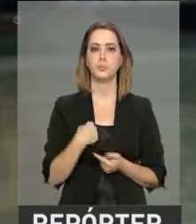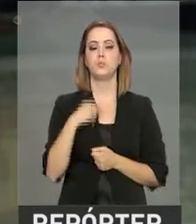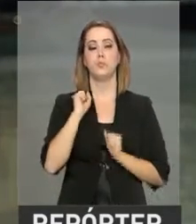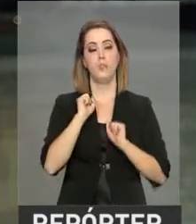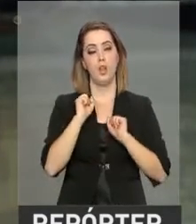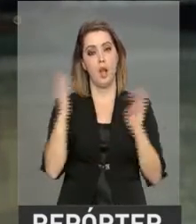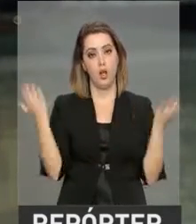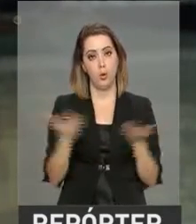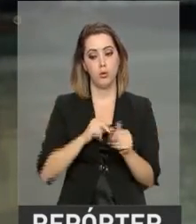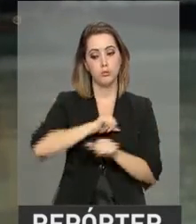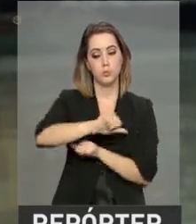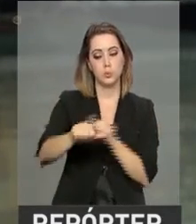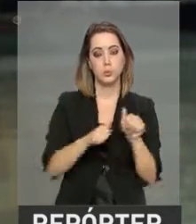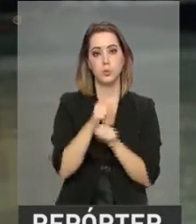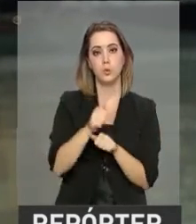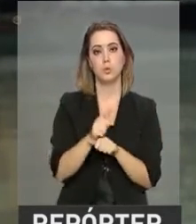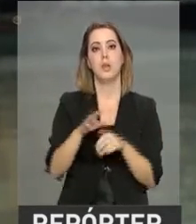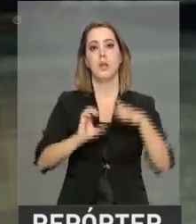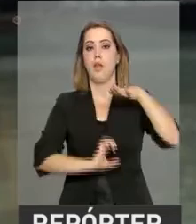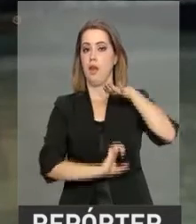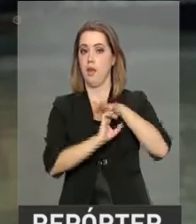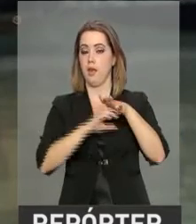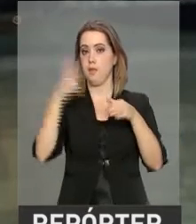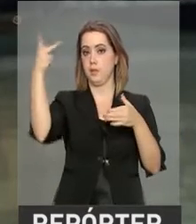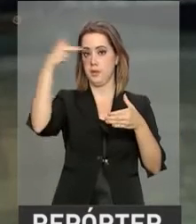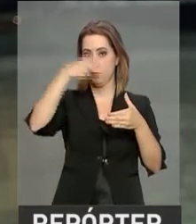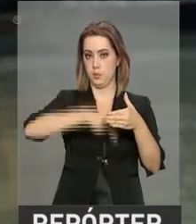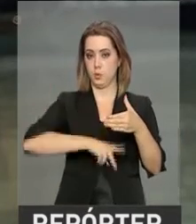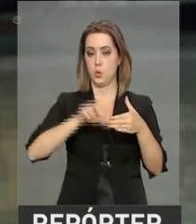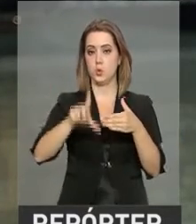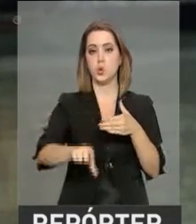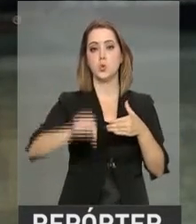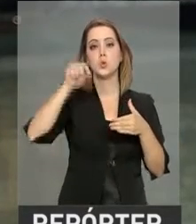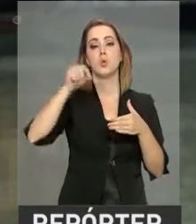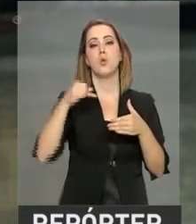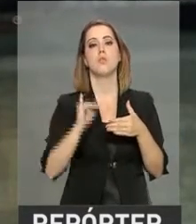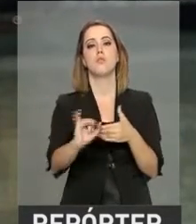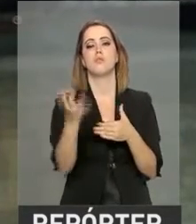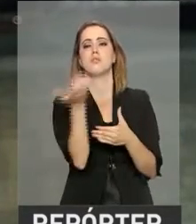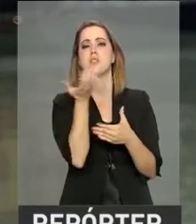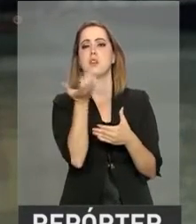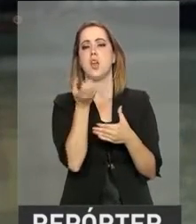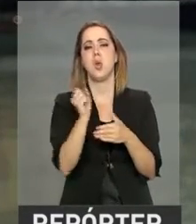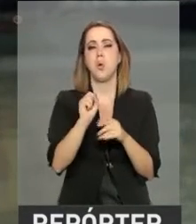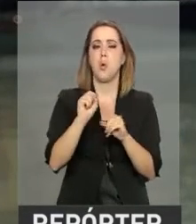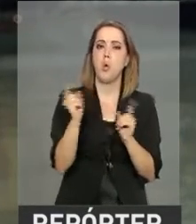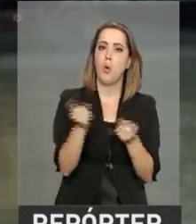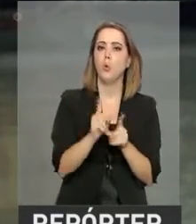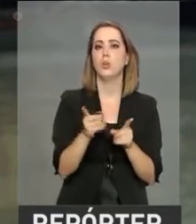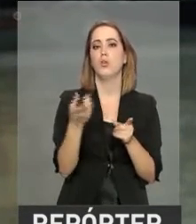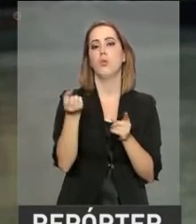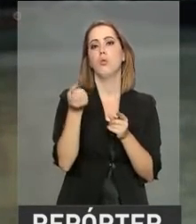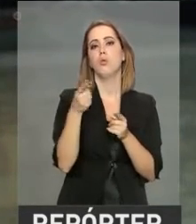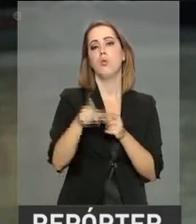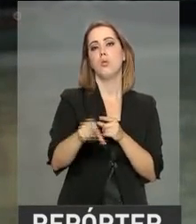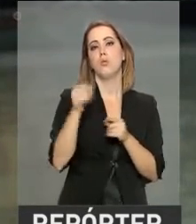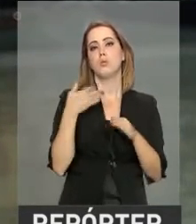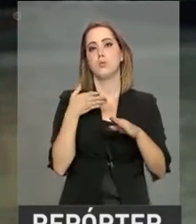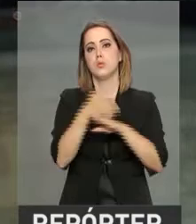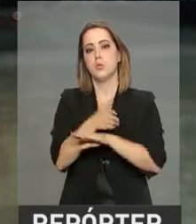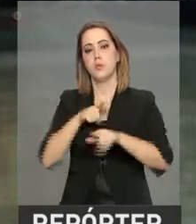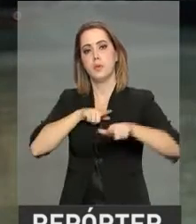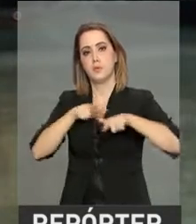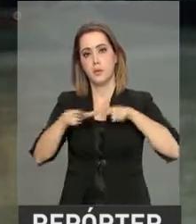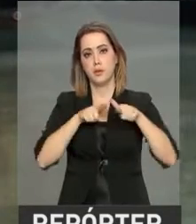escolher se quer ou não participar da exploração de cada campo de petróleo o único campo do